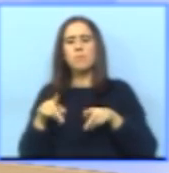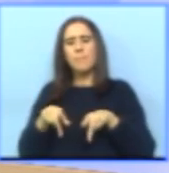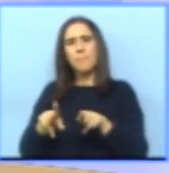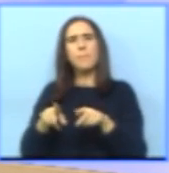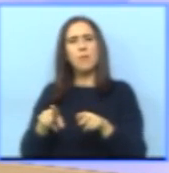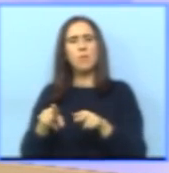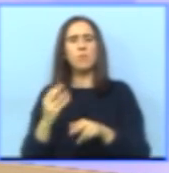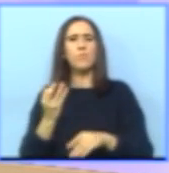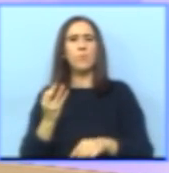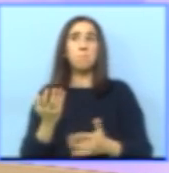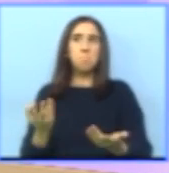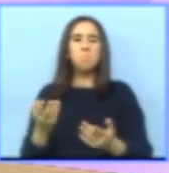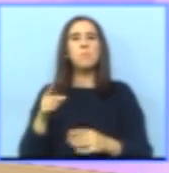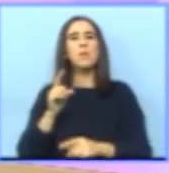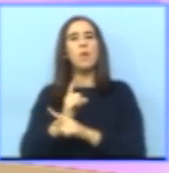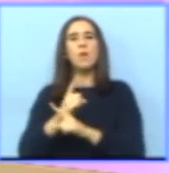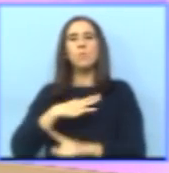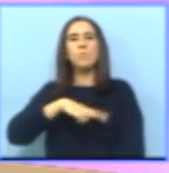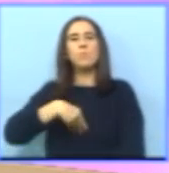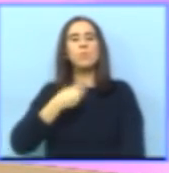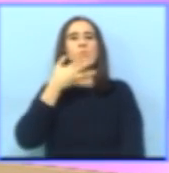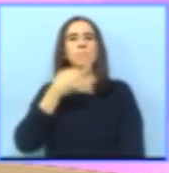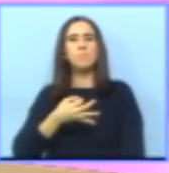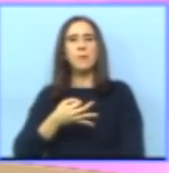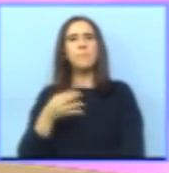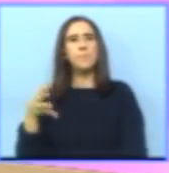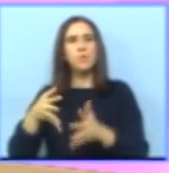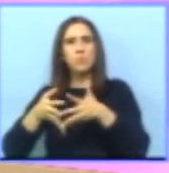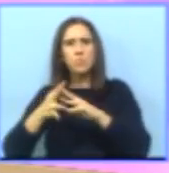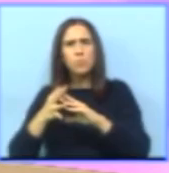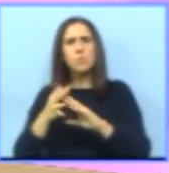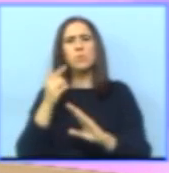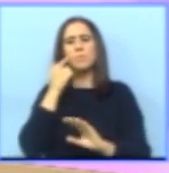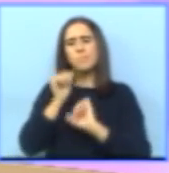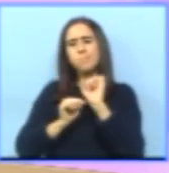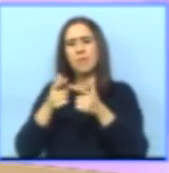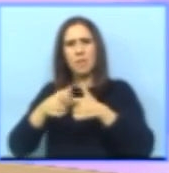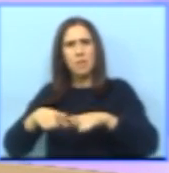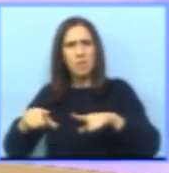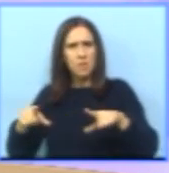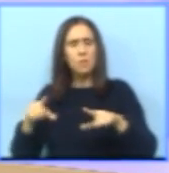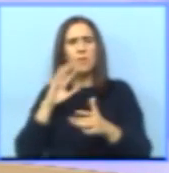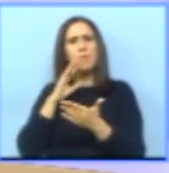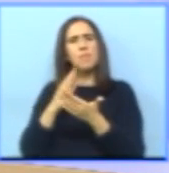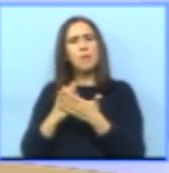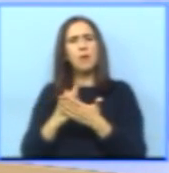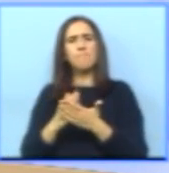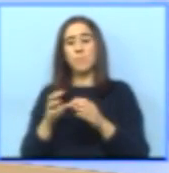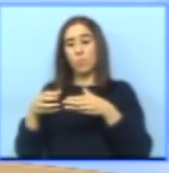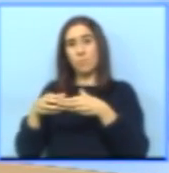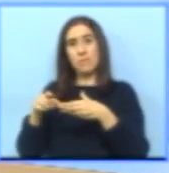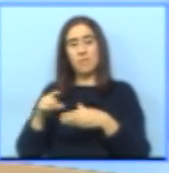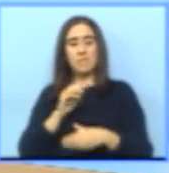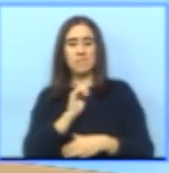que espalharam por todo o mundo, as estruturas, o conhecimento da língua, faz com que a companhia, desde o século